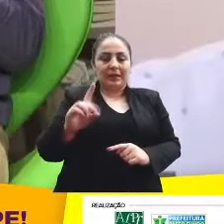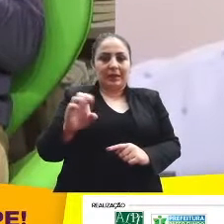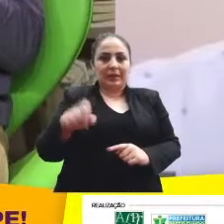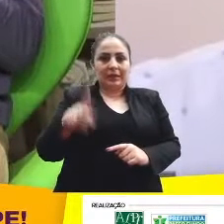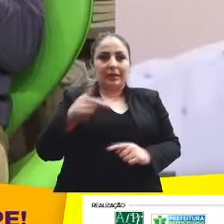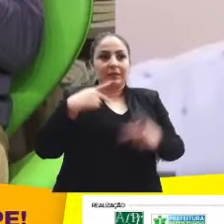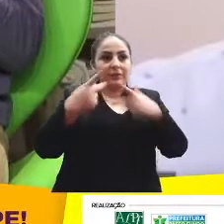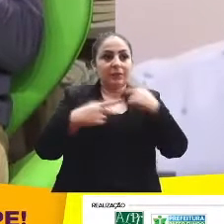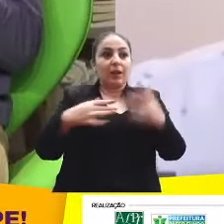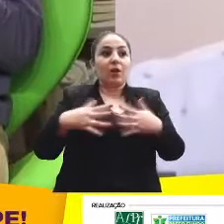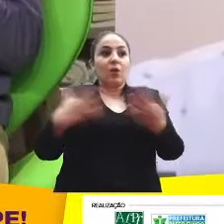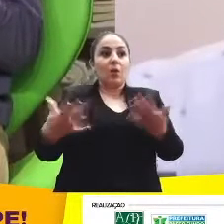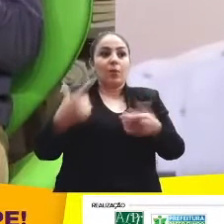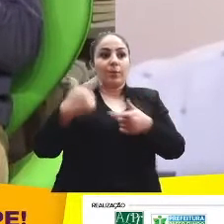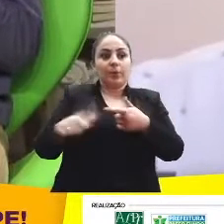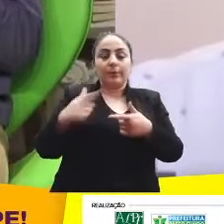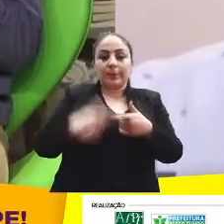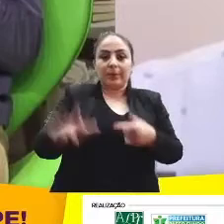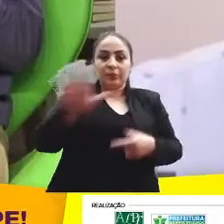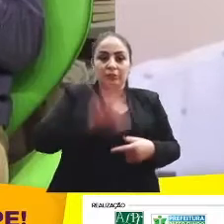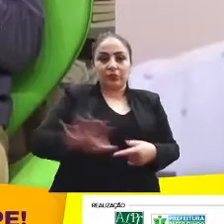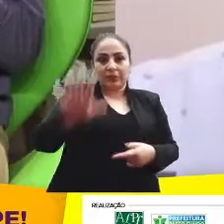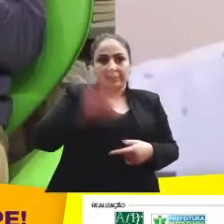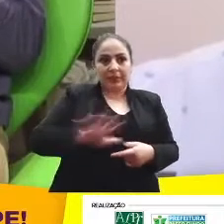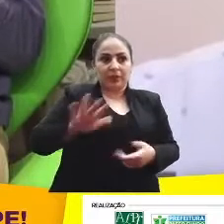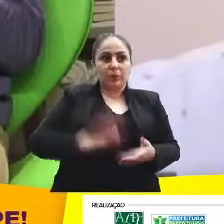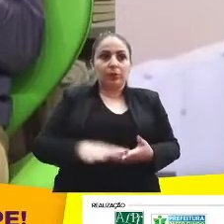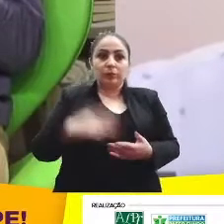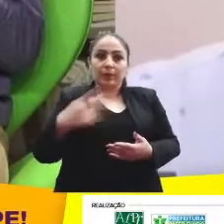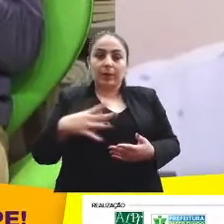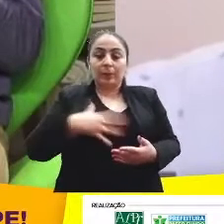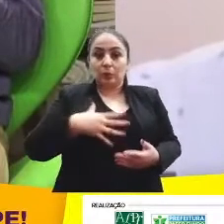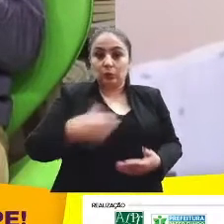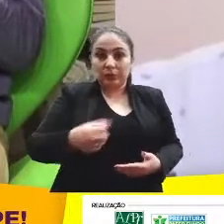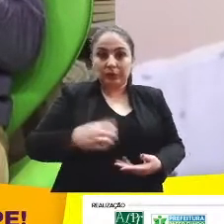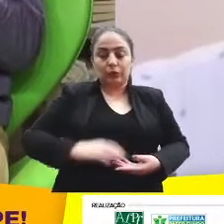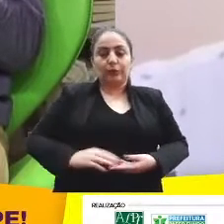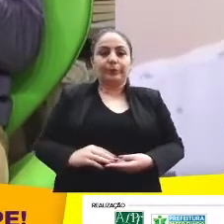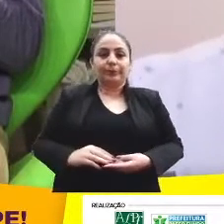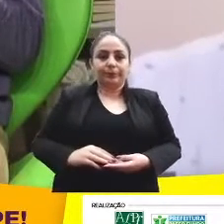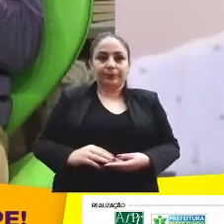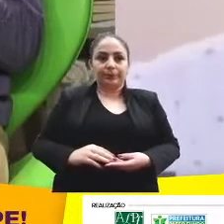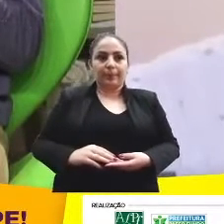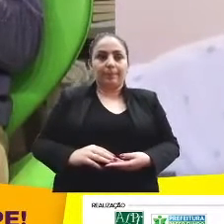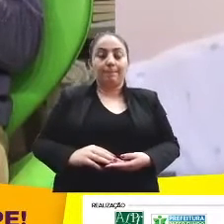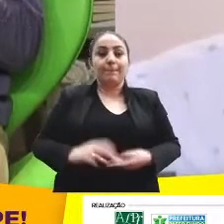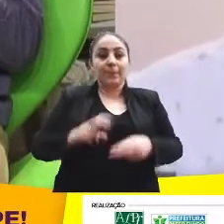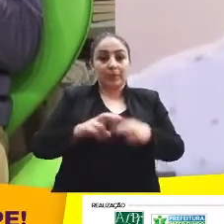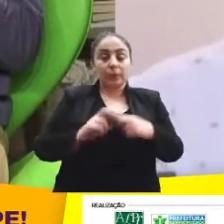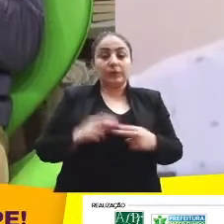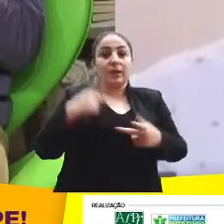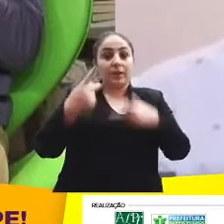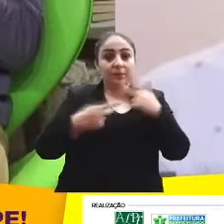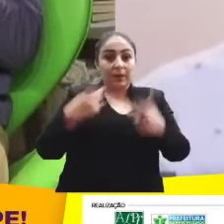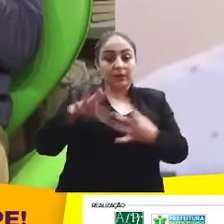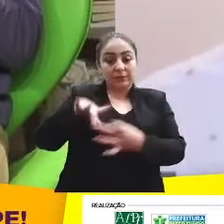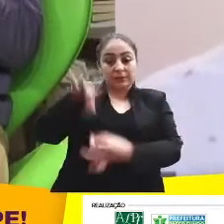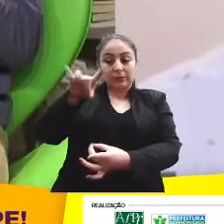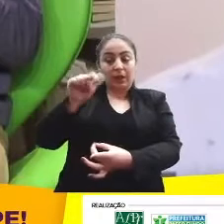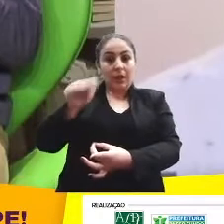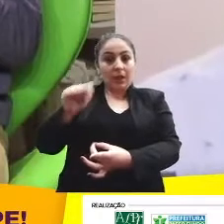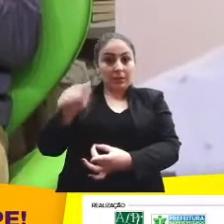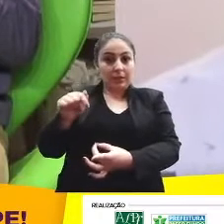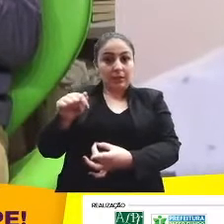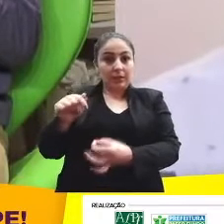qual é a consequência geral do suicídio. Né? E aí os espíritos respondem que o espírito